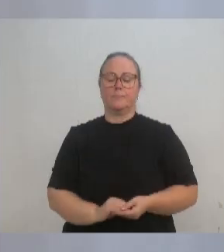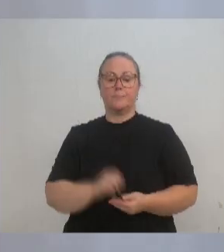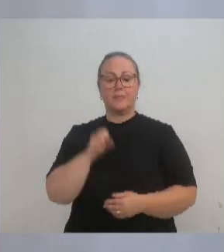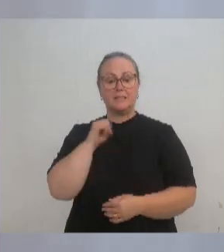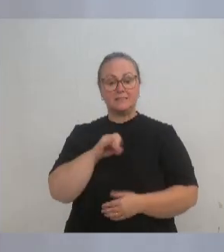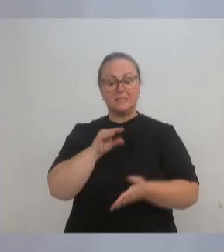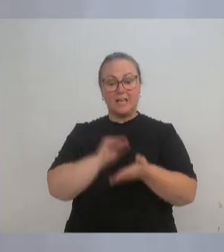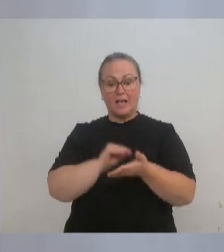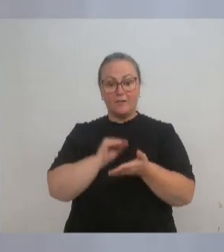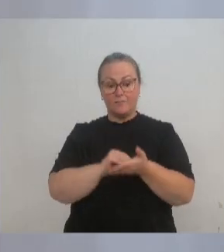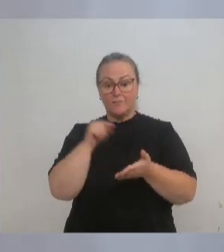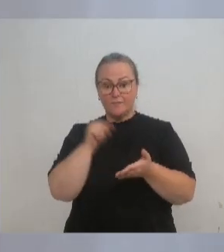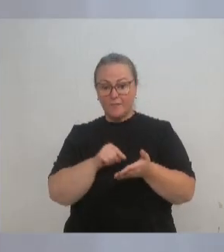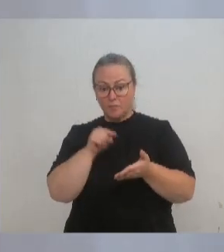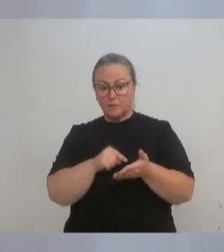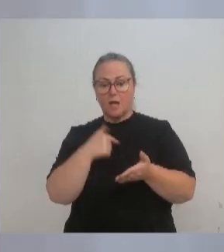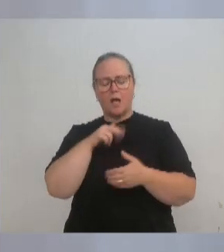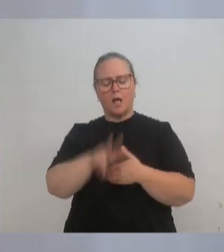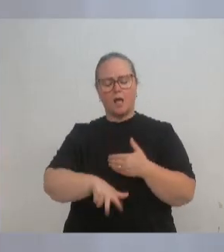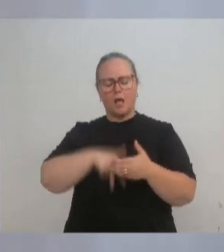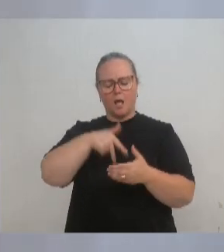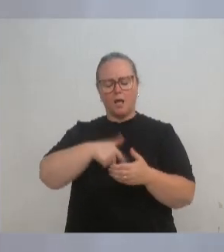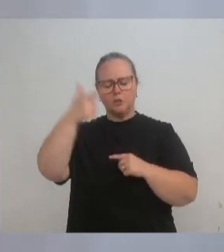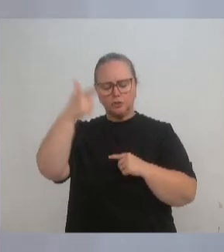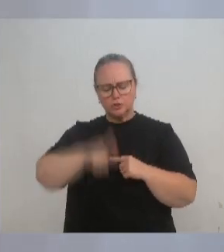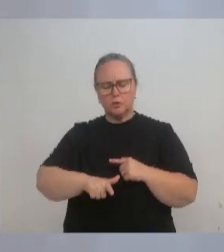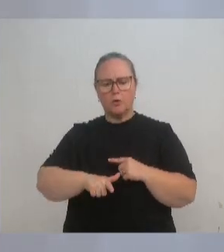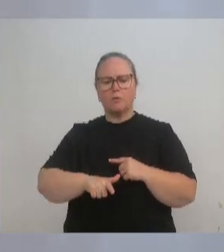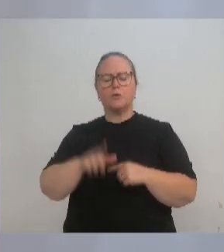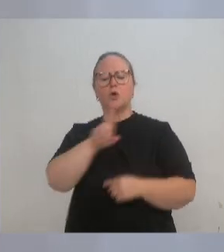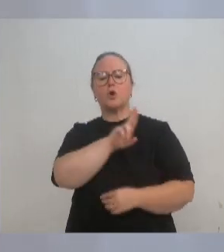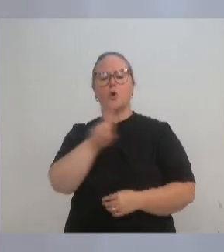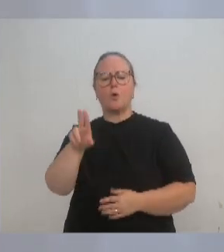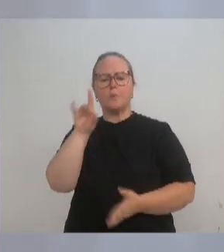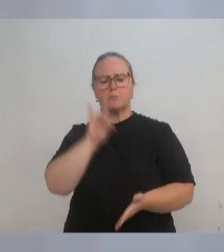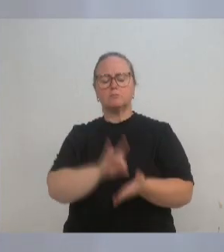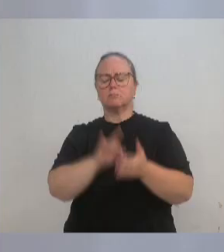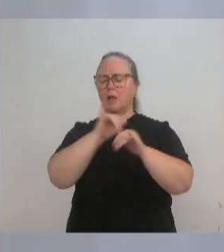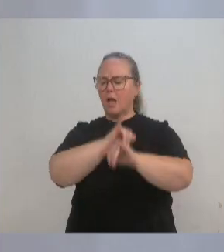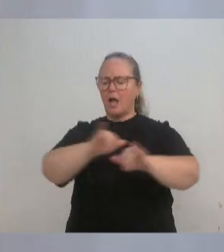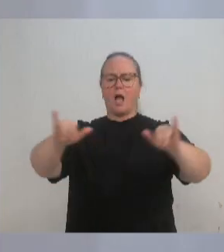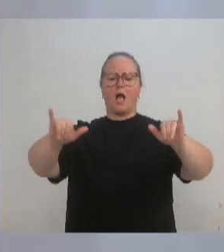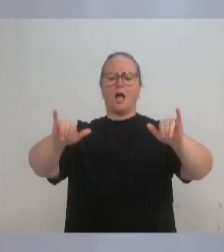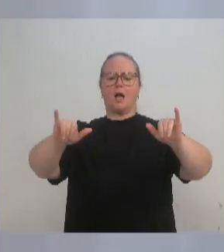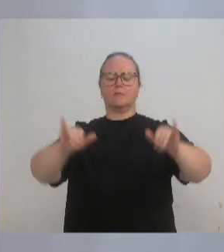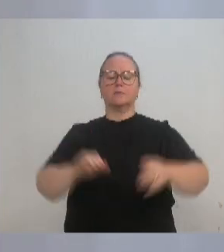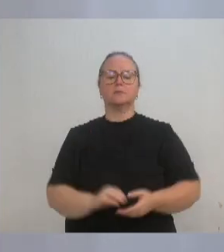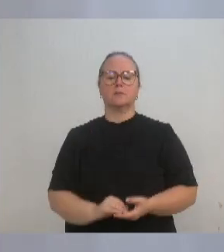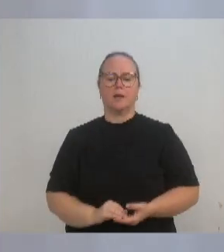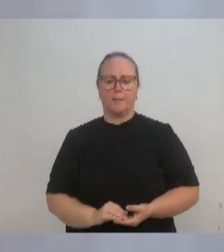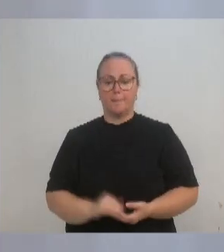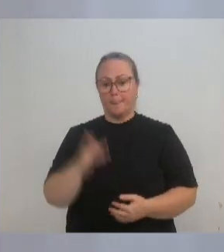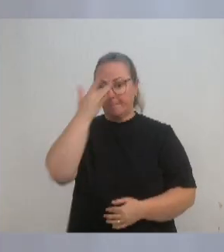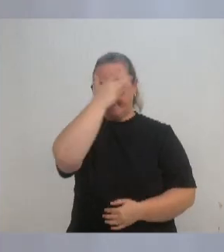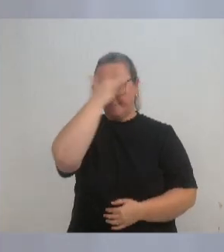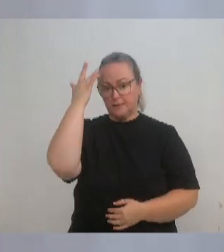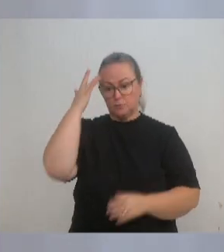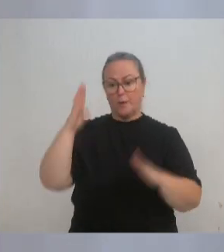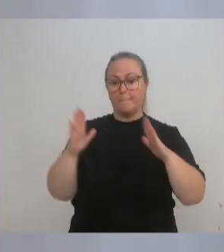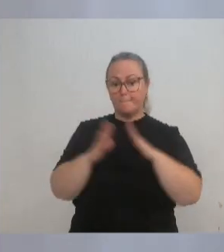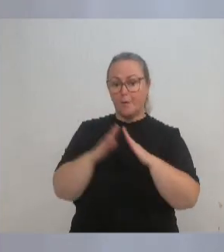apresentado, eu vou vir aqui nesta tribuna e vou mencionar o nome da empresa, para que as pessoas blumenauenses saibam, para não